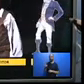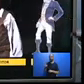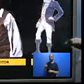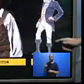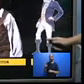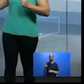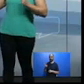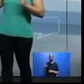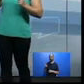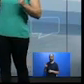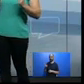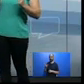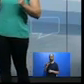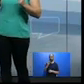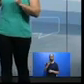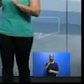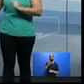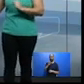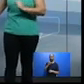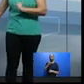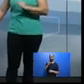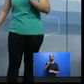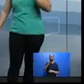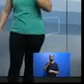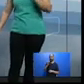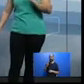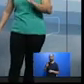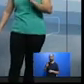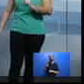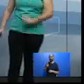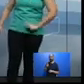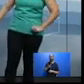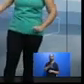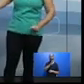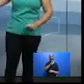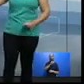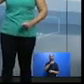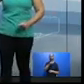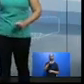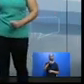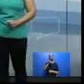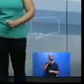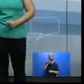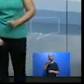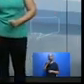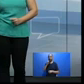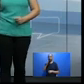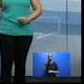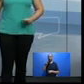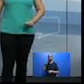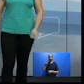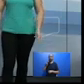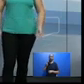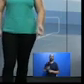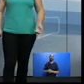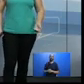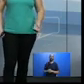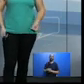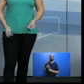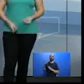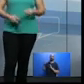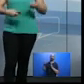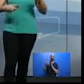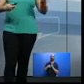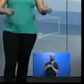aprender agora, que é o feitor e o capitão Mor. Vocês vão perguntar para mim assim, mas